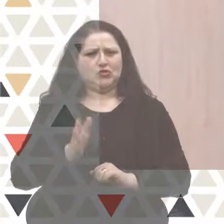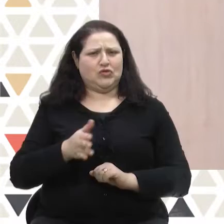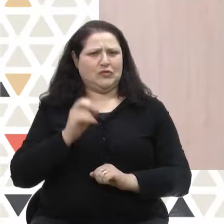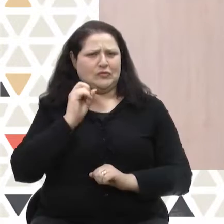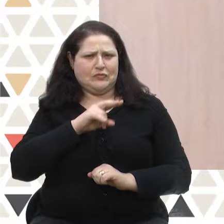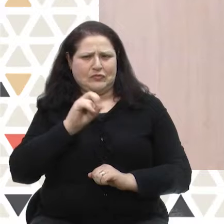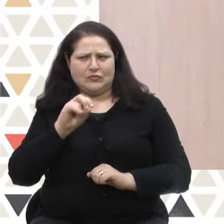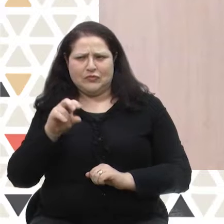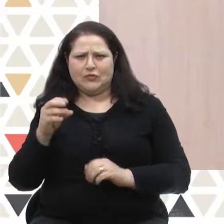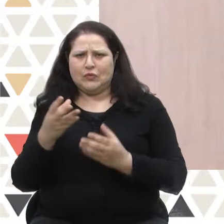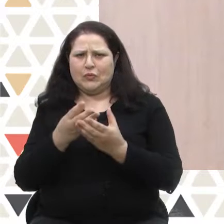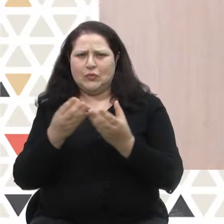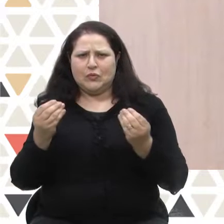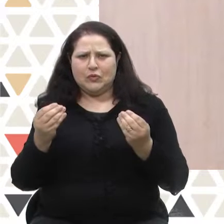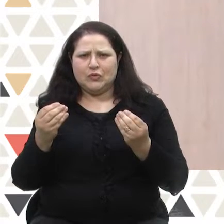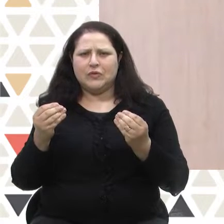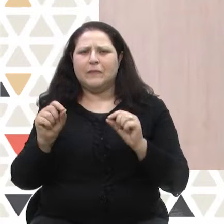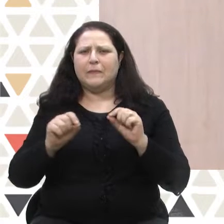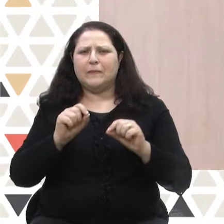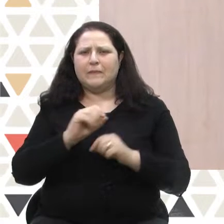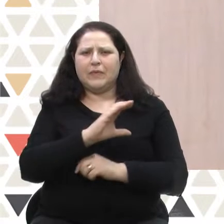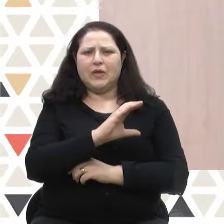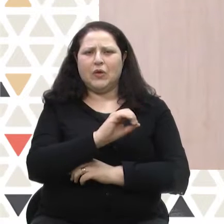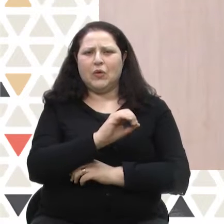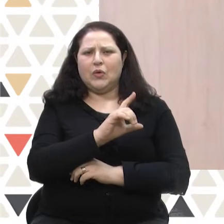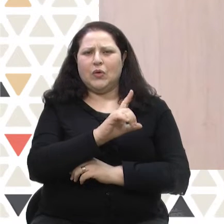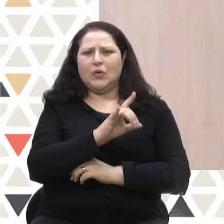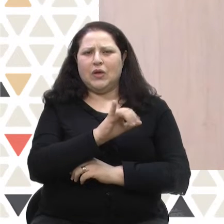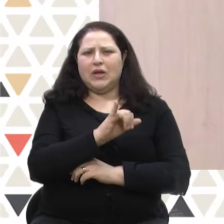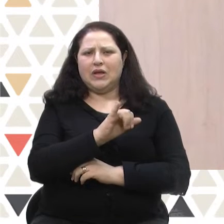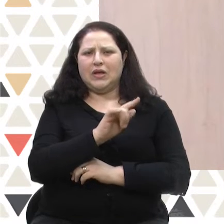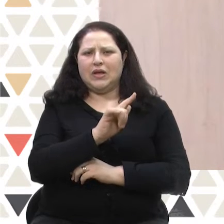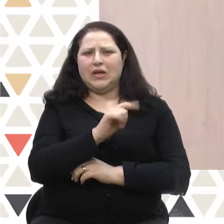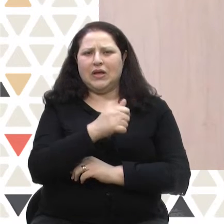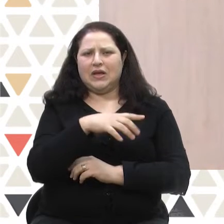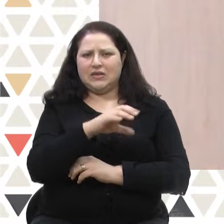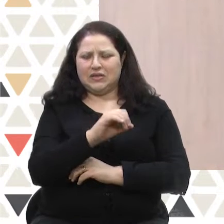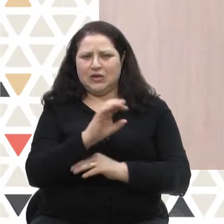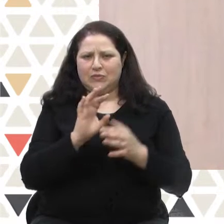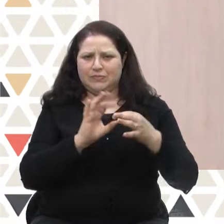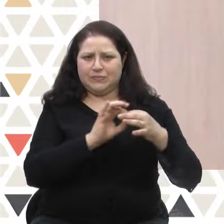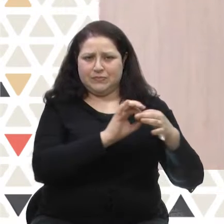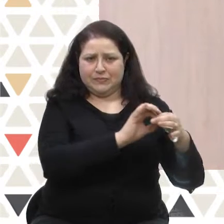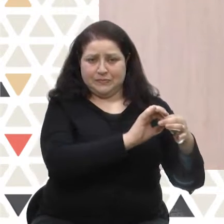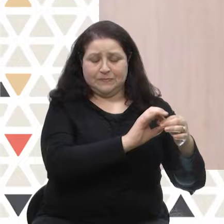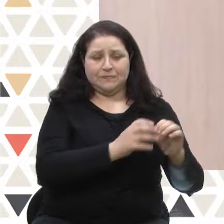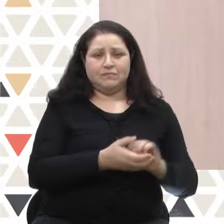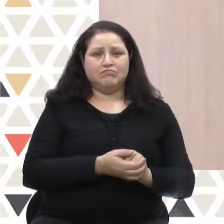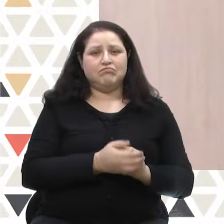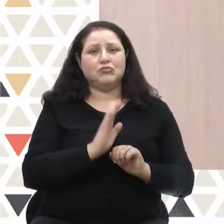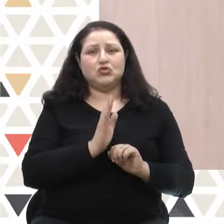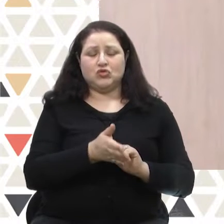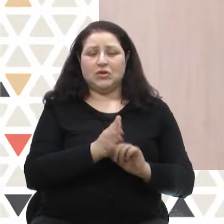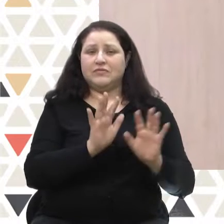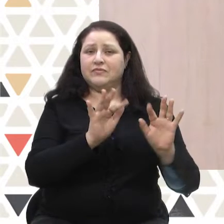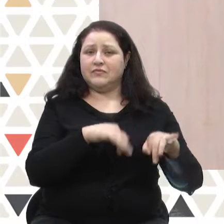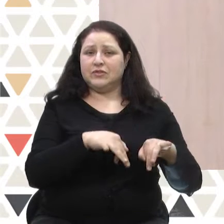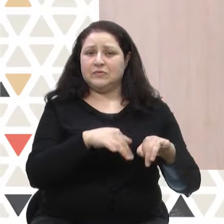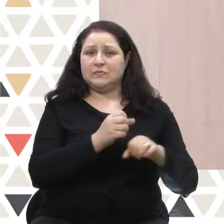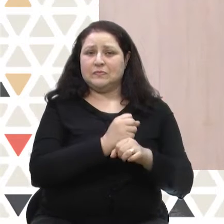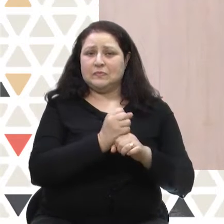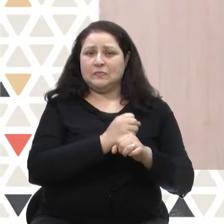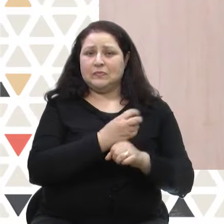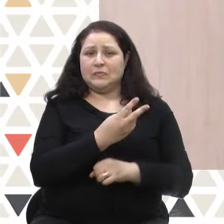Você já ouviu falar muito sobre as famosas coligações, né? Desde 2017, as coligações foram extintas